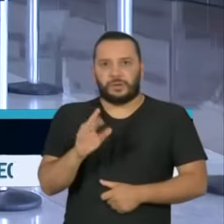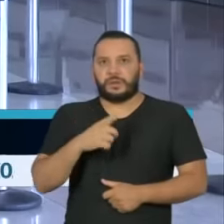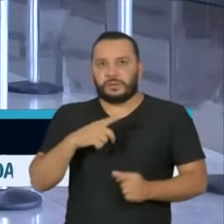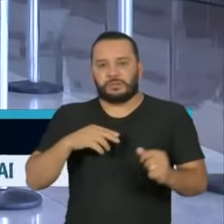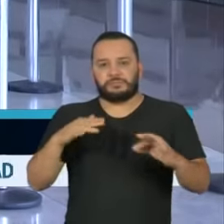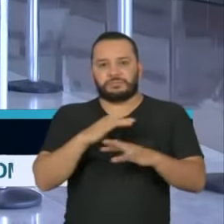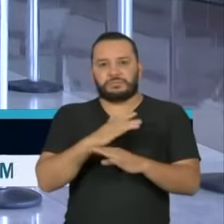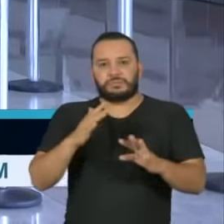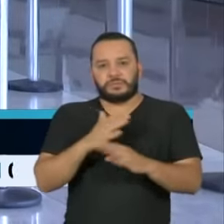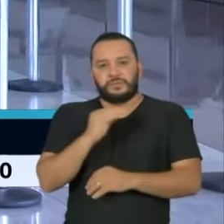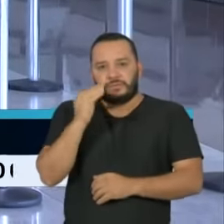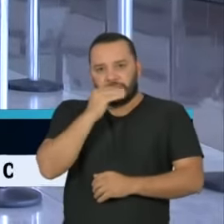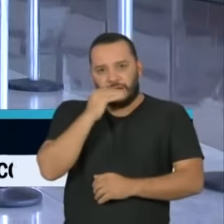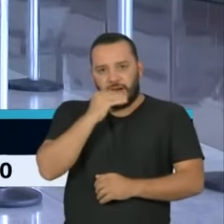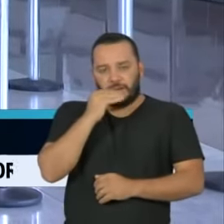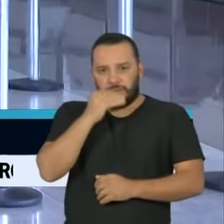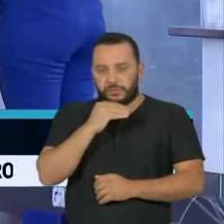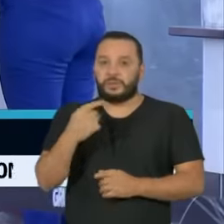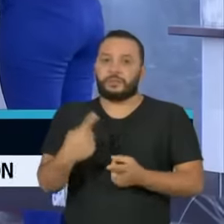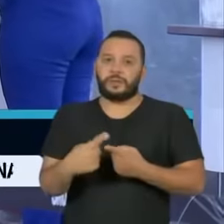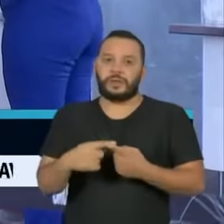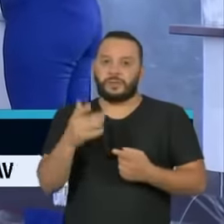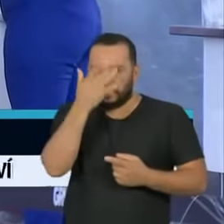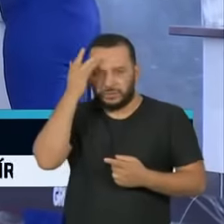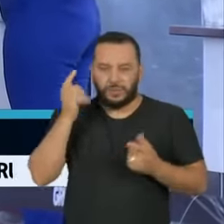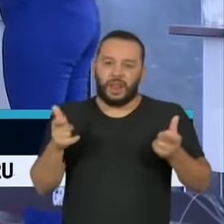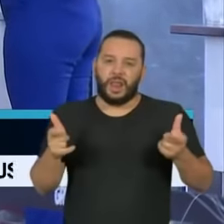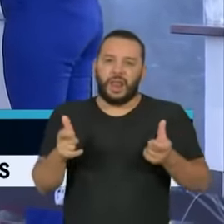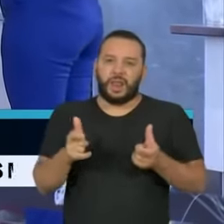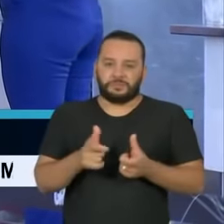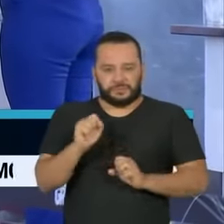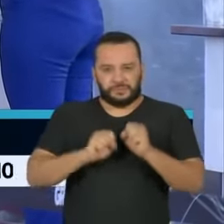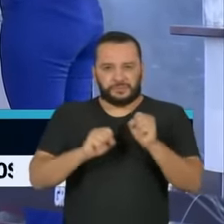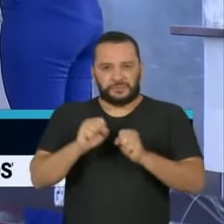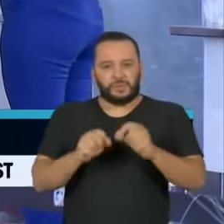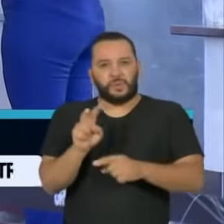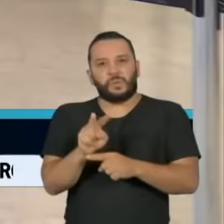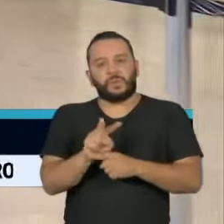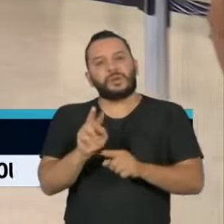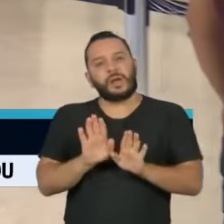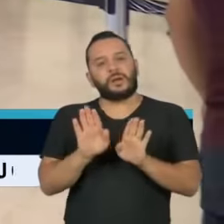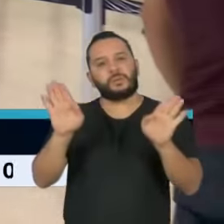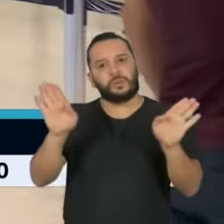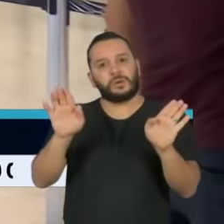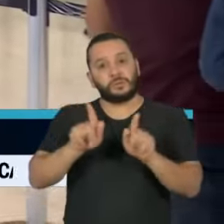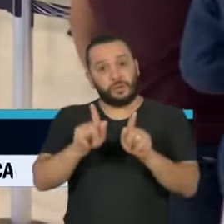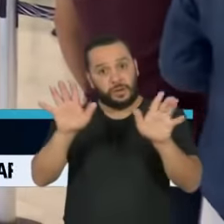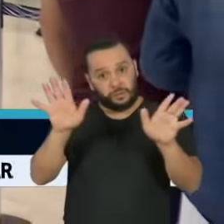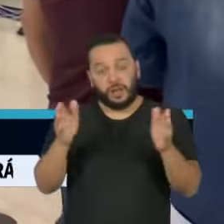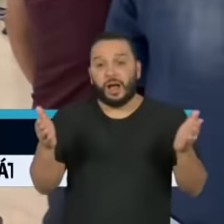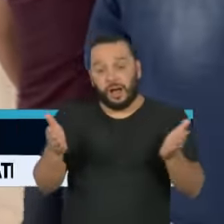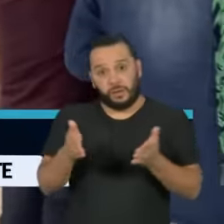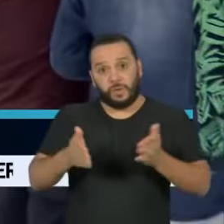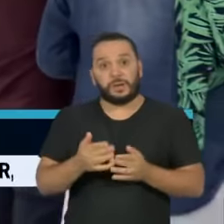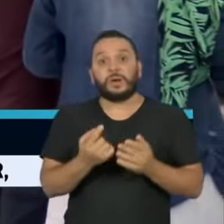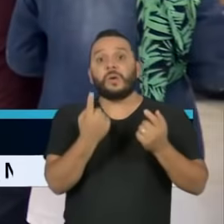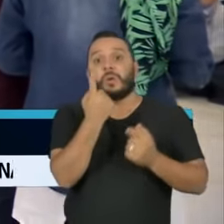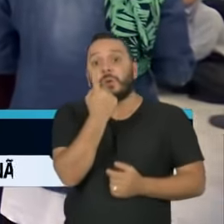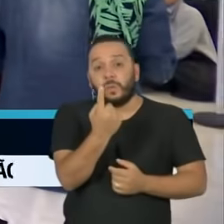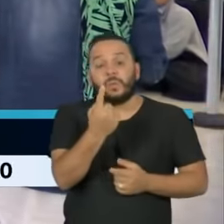fraco. Por conta da queda no número de passageiros, a concessionária que administra o aeroporto de Guarulhos passou os embarques e desembarques